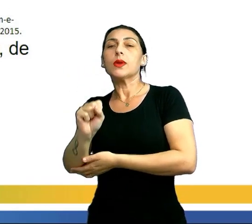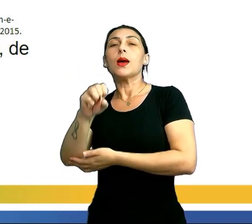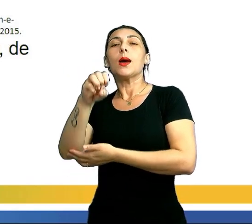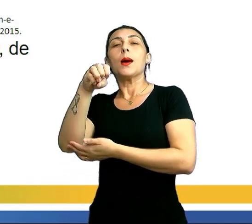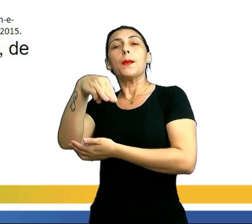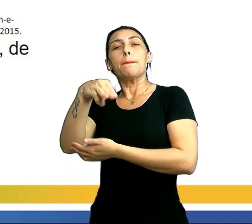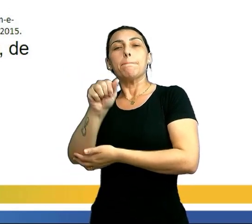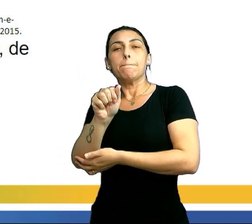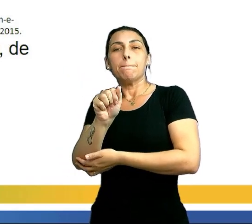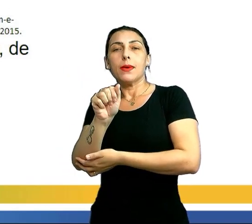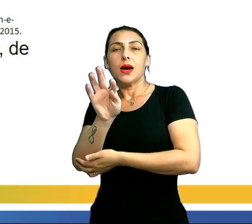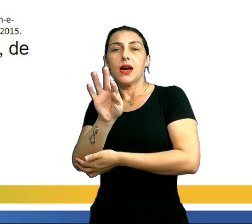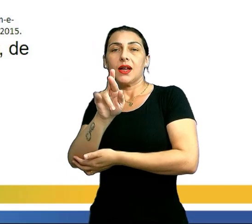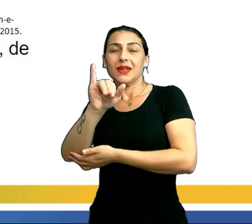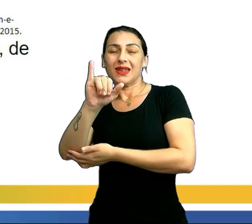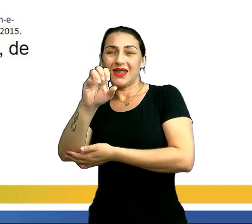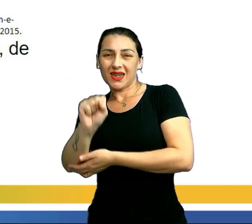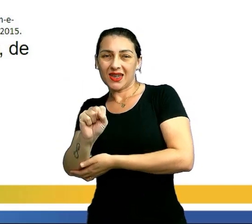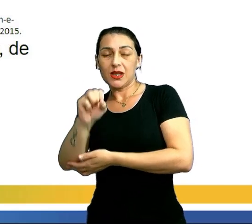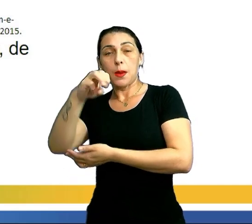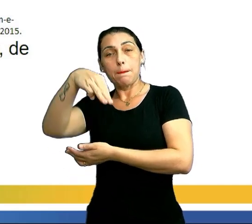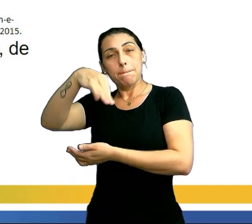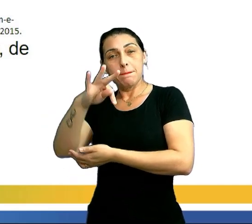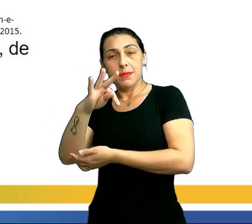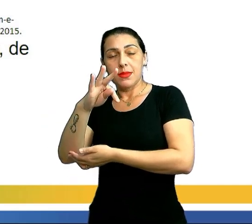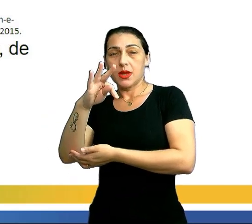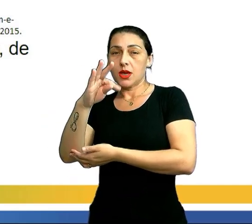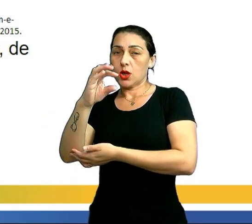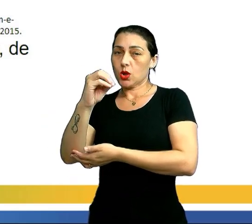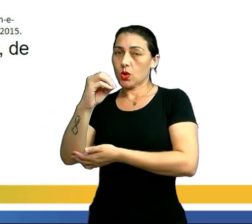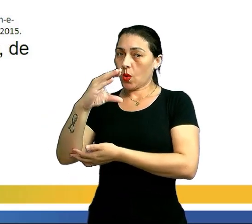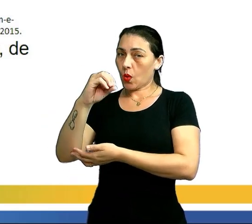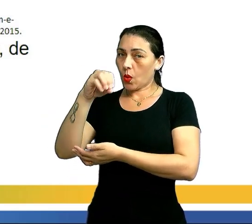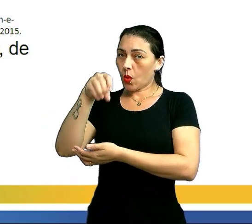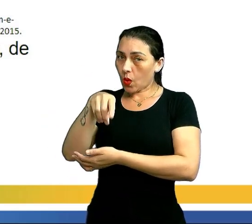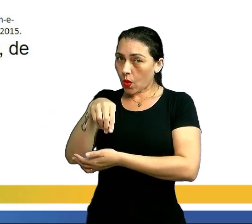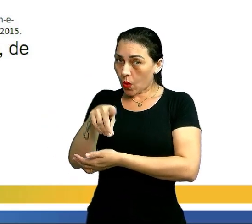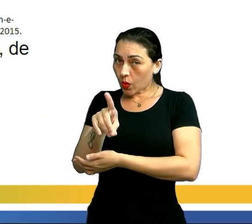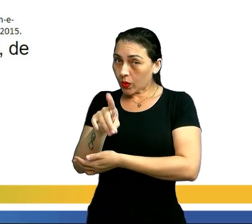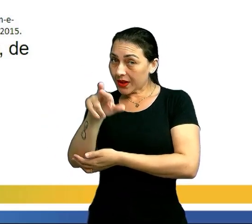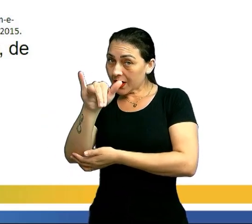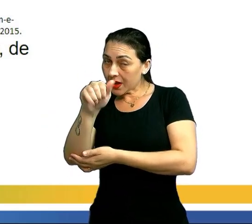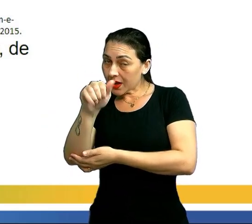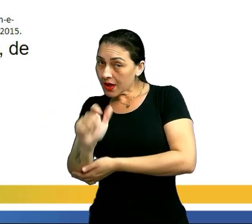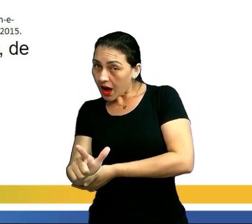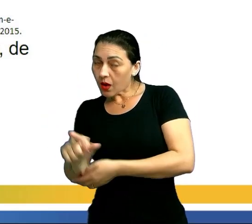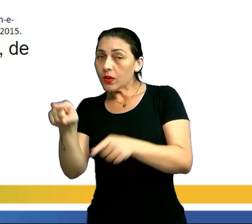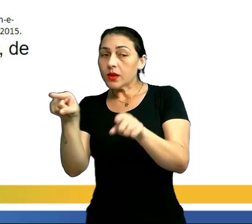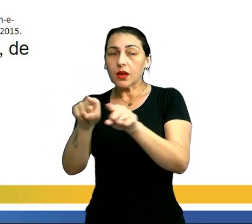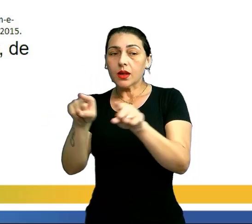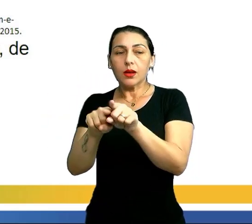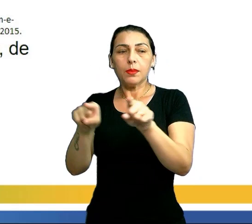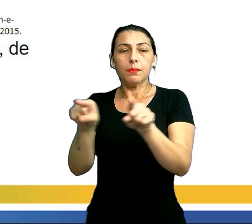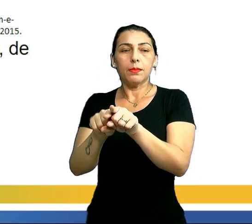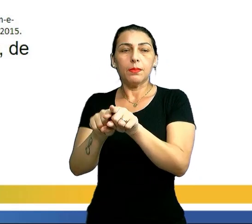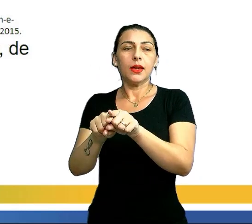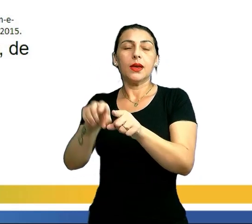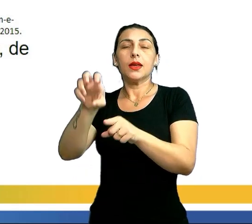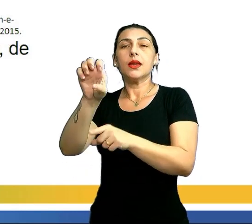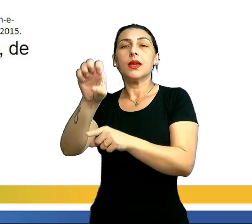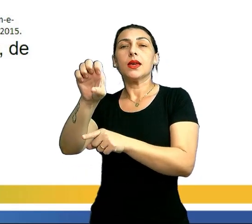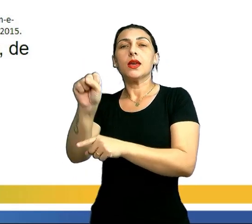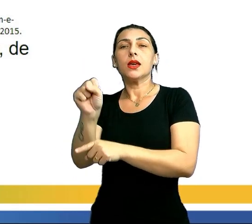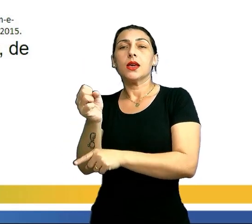Matriz mitocondrial ou estroma, matriz mitocondrial está nas mitocôndrias, estroma